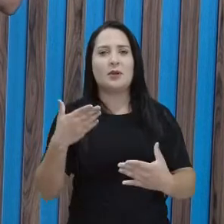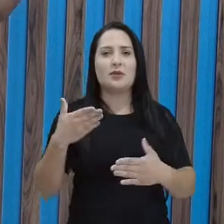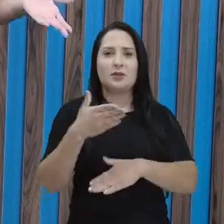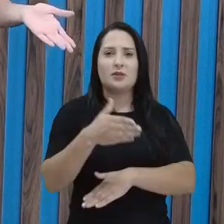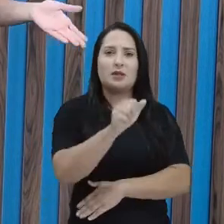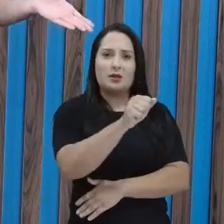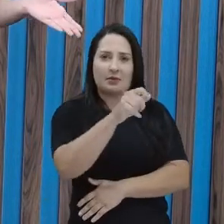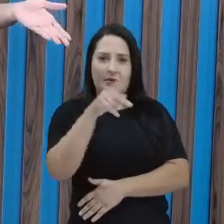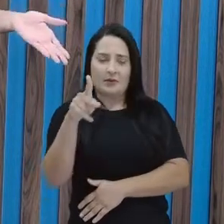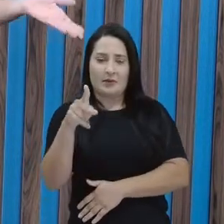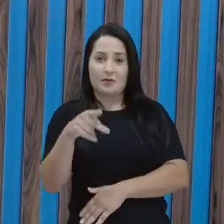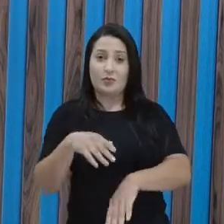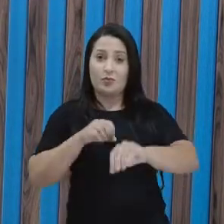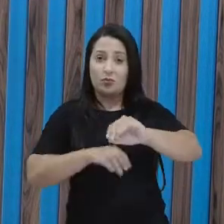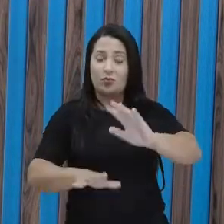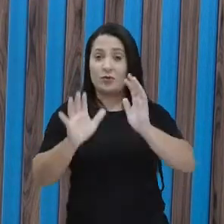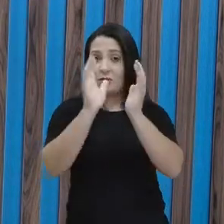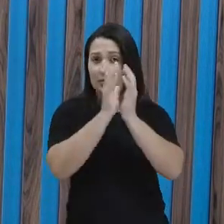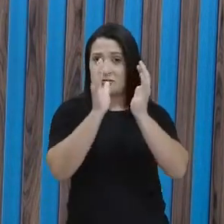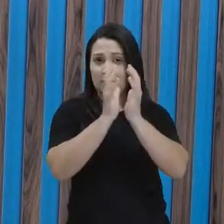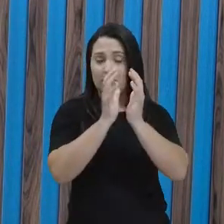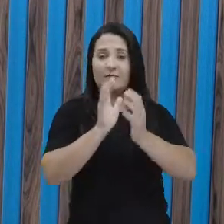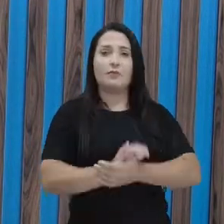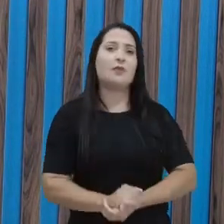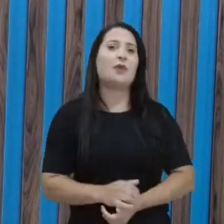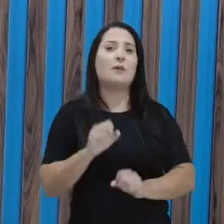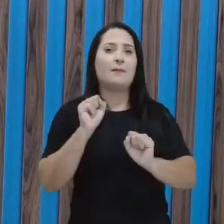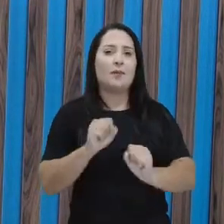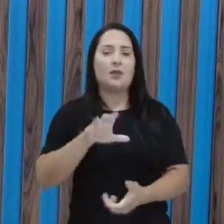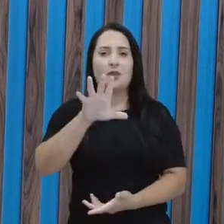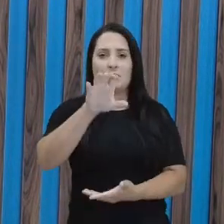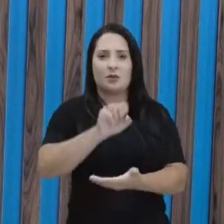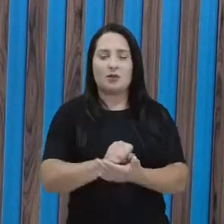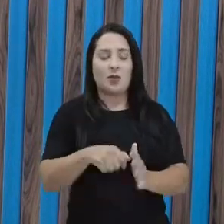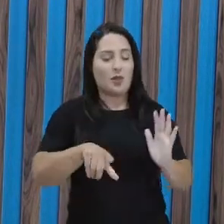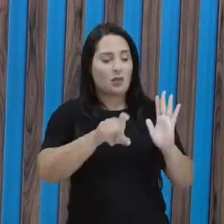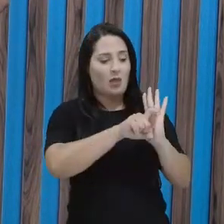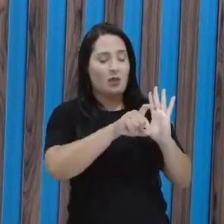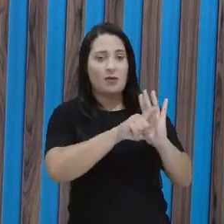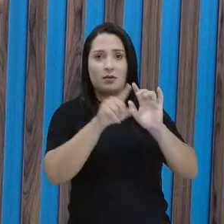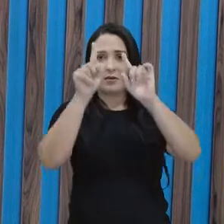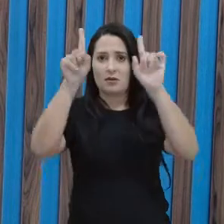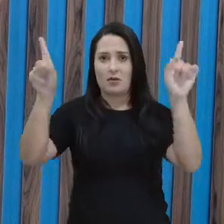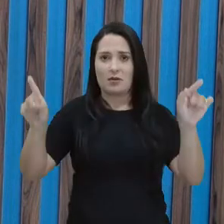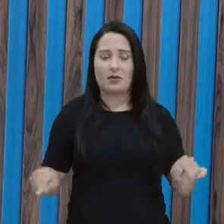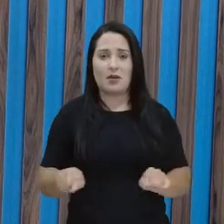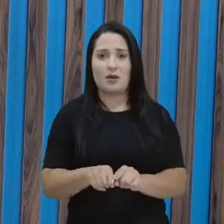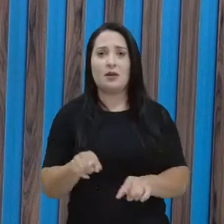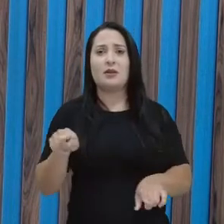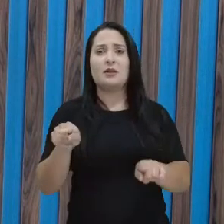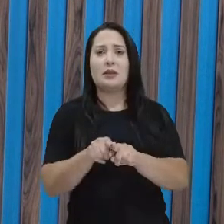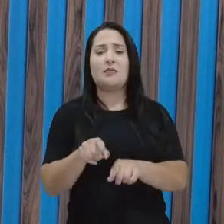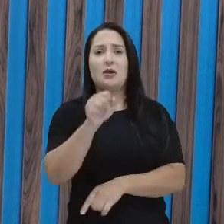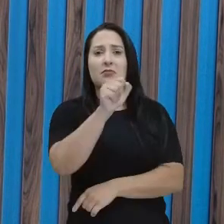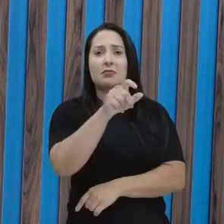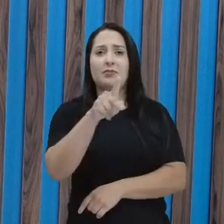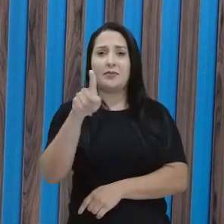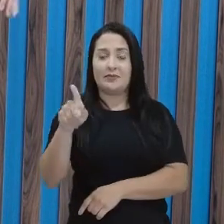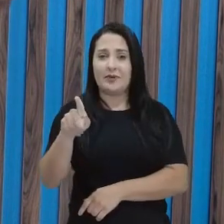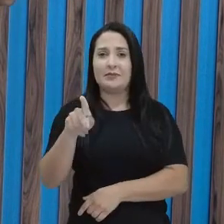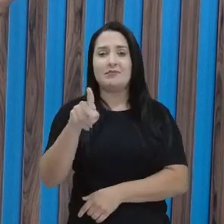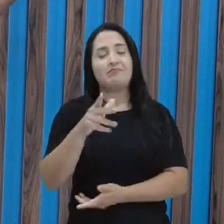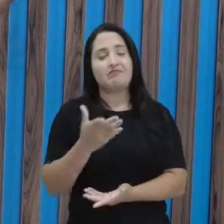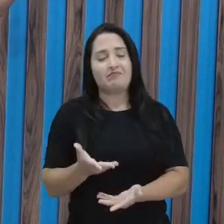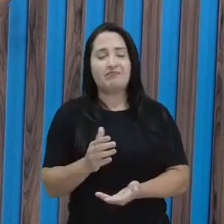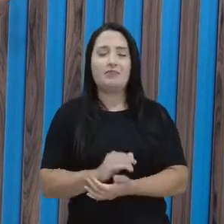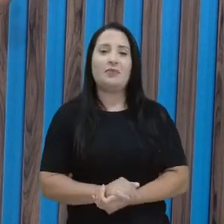aplicativo Educa Recife. Vocês podem fazer o download tanto pelo QR Code na tela, quanto pelas lojas de aplicativo, né?